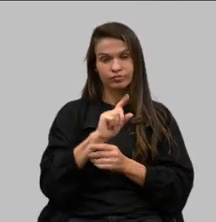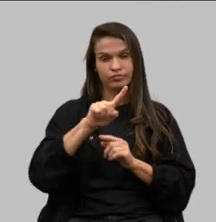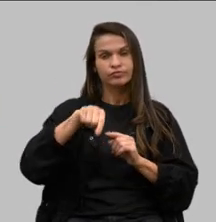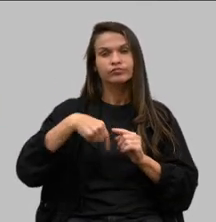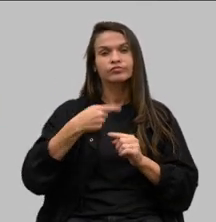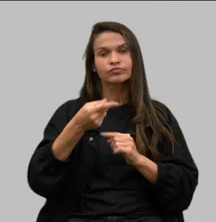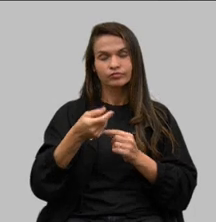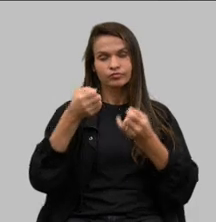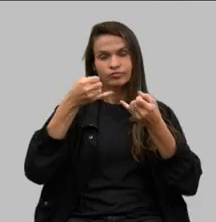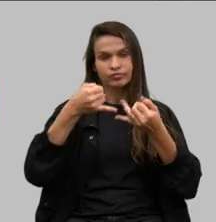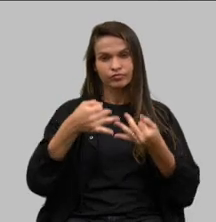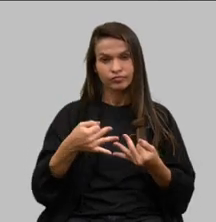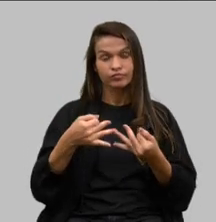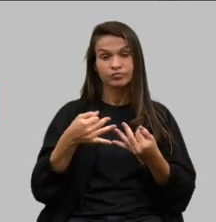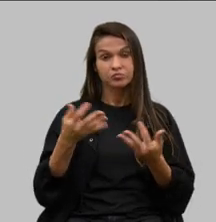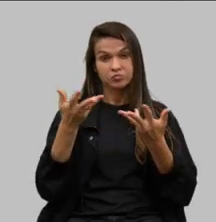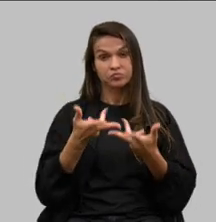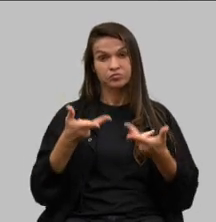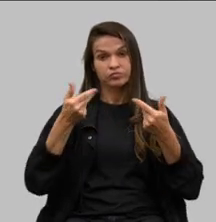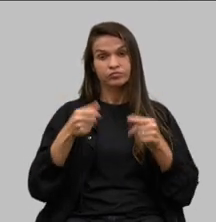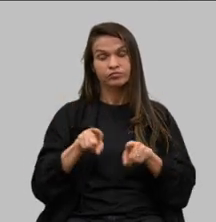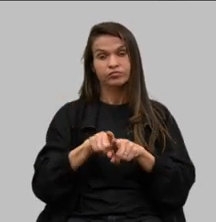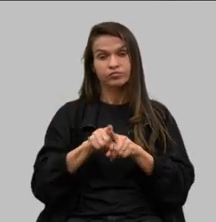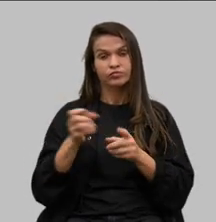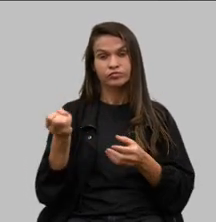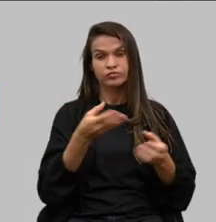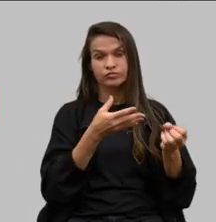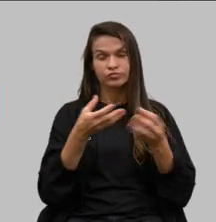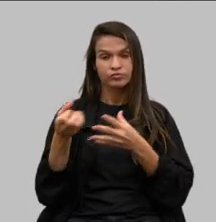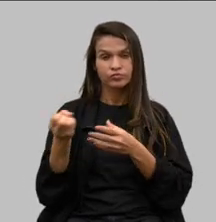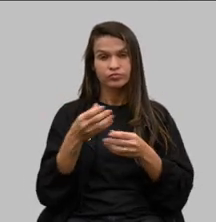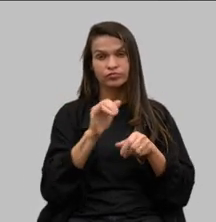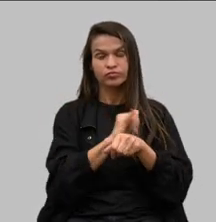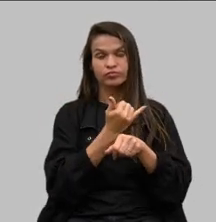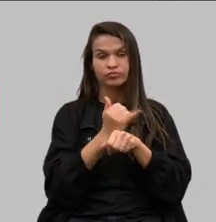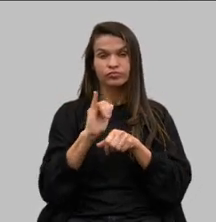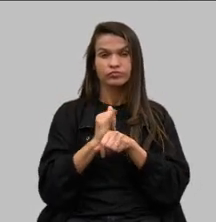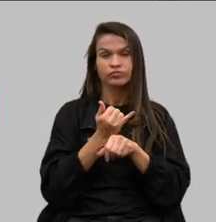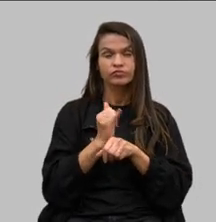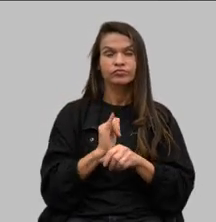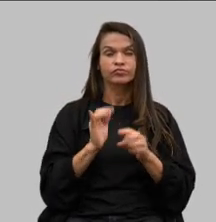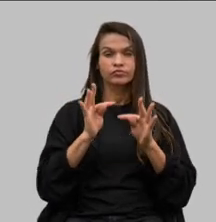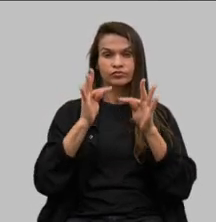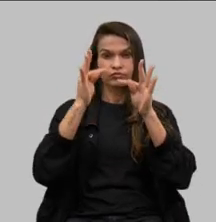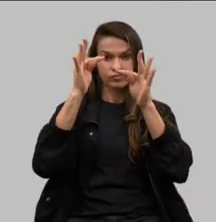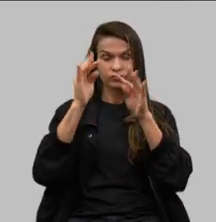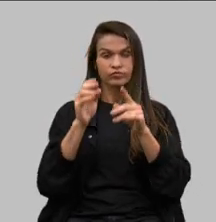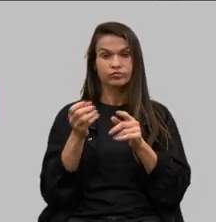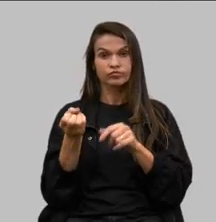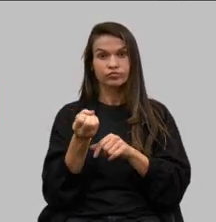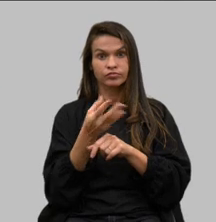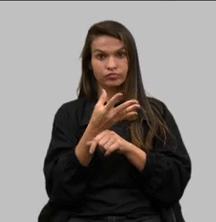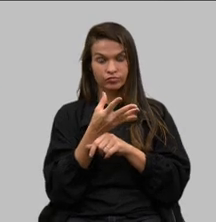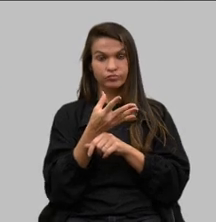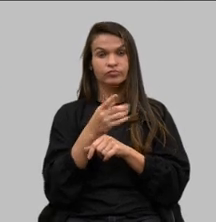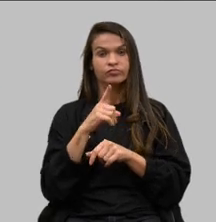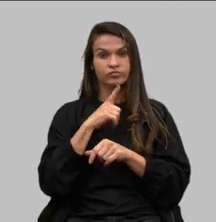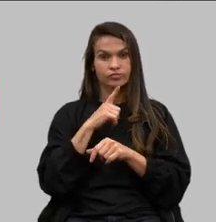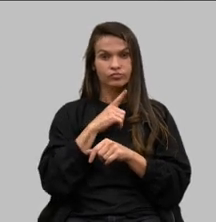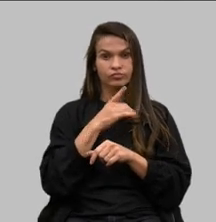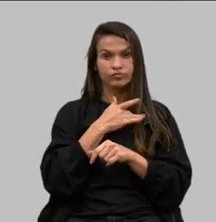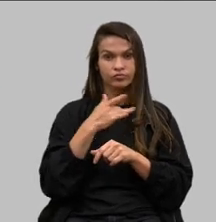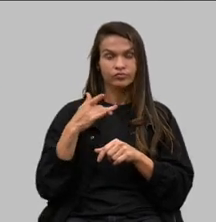aprimorando também né com novas ferramentas tecnológicas como a recente lançada sala de situação